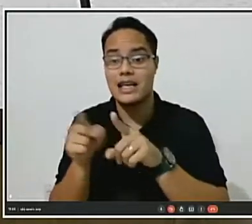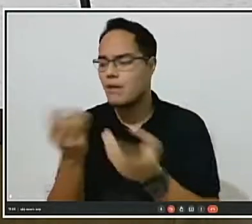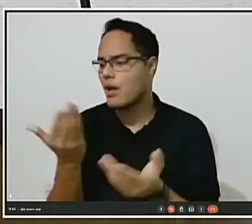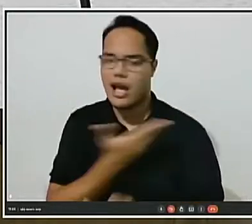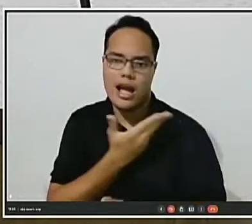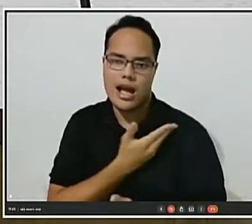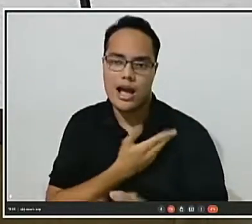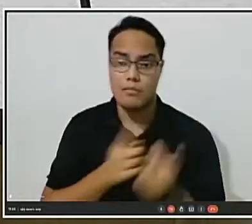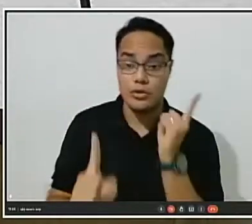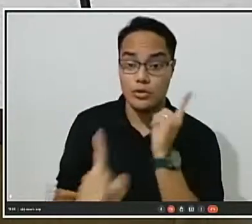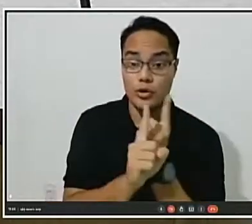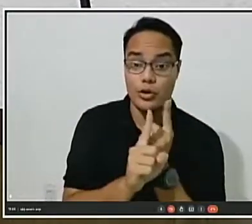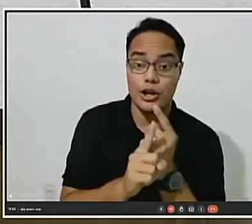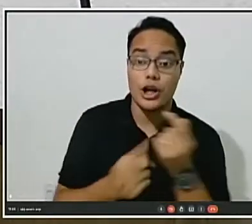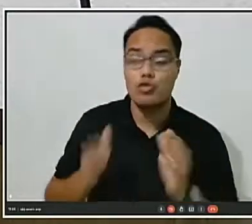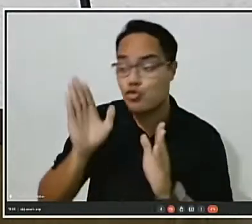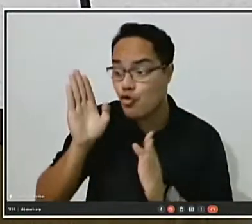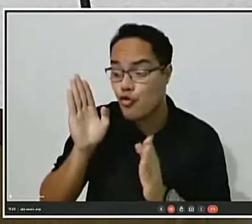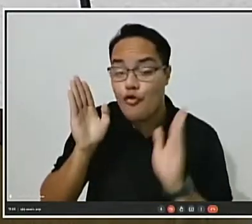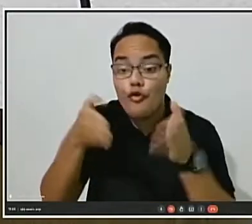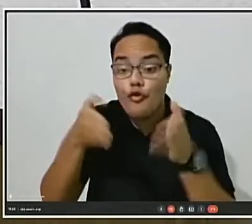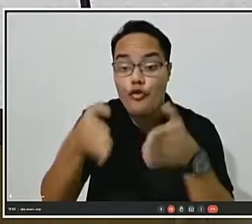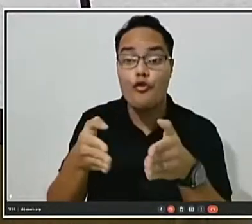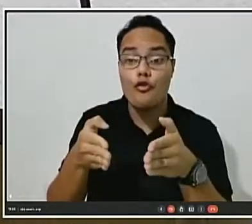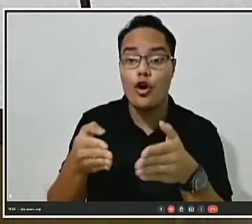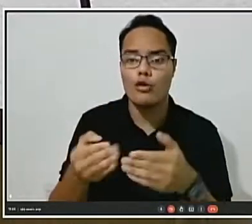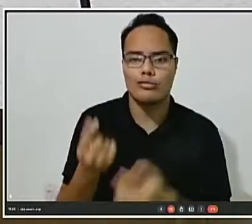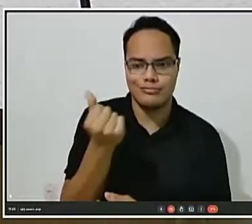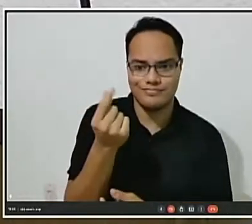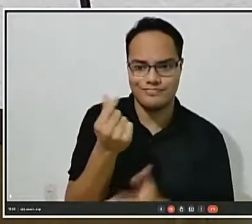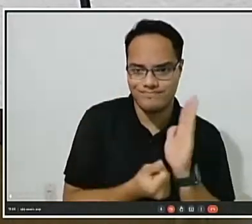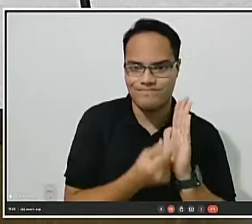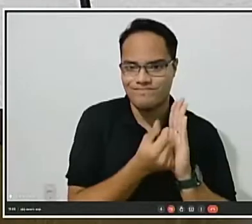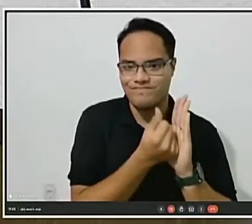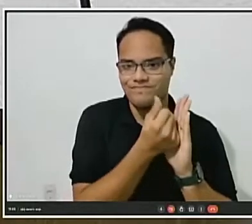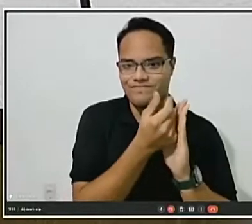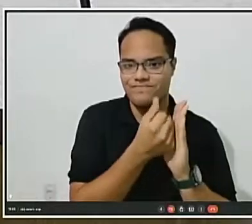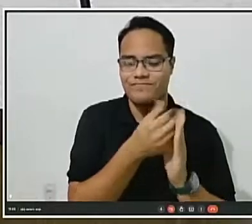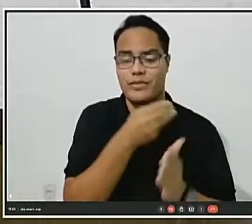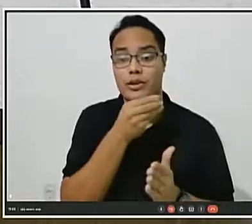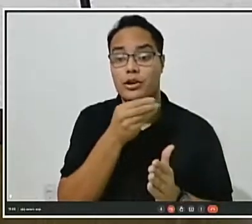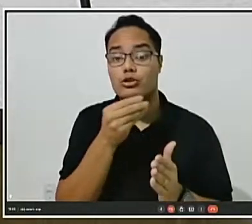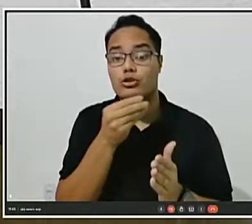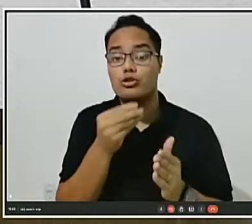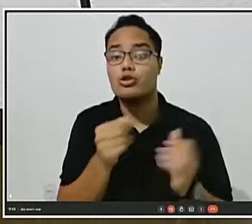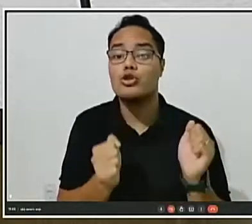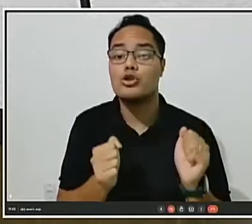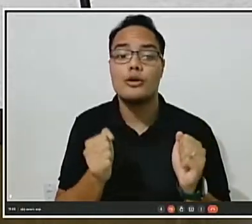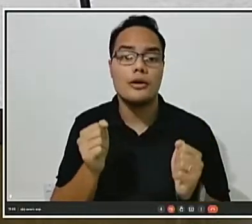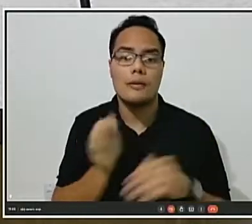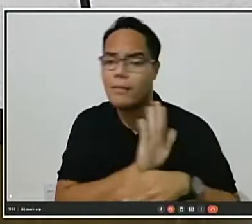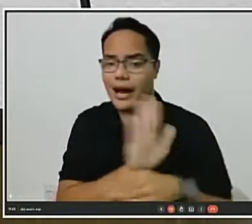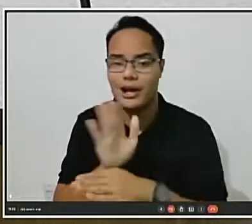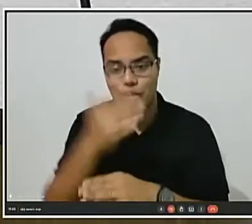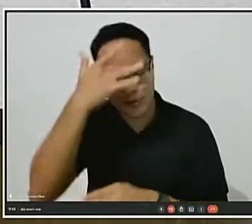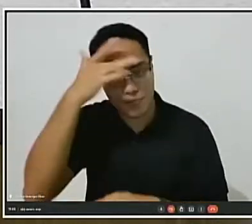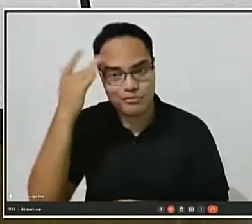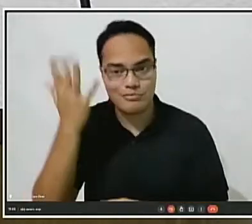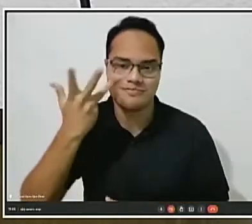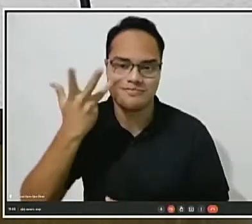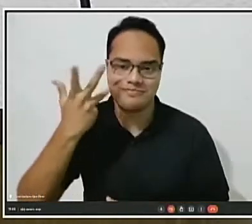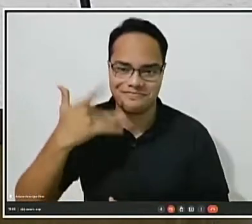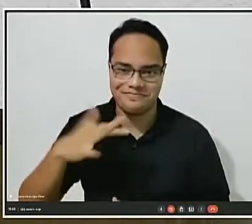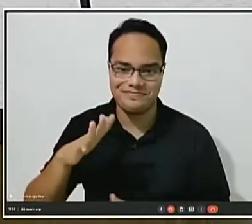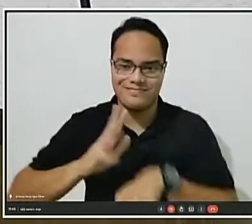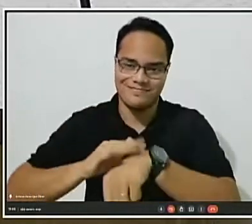para custear futuros eventos. Em 2020, o Grupo Laços de Amizade em reunião definiram e elegeram a alteração do nome